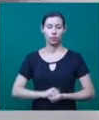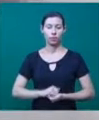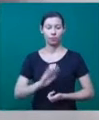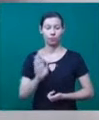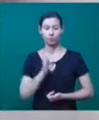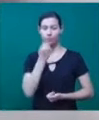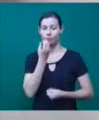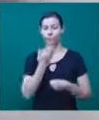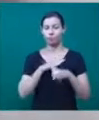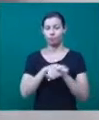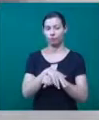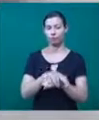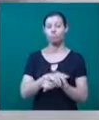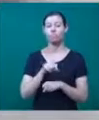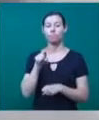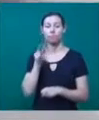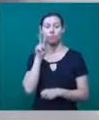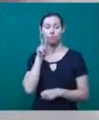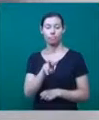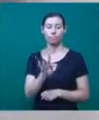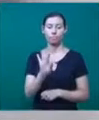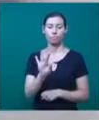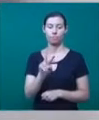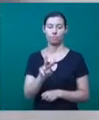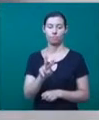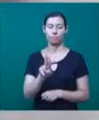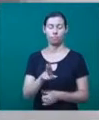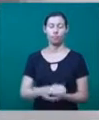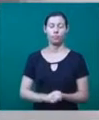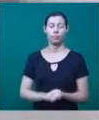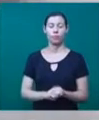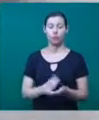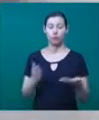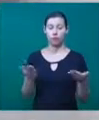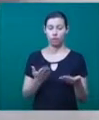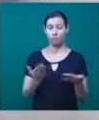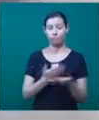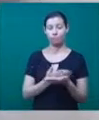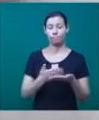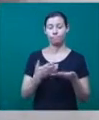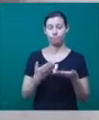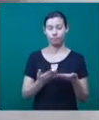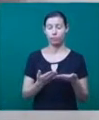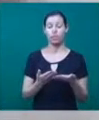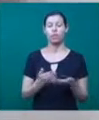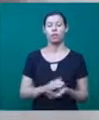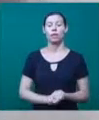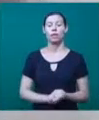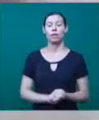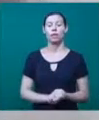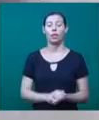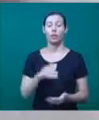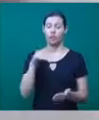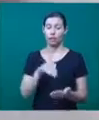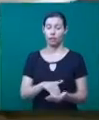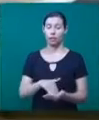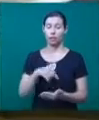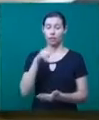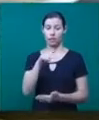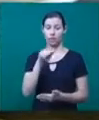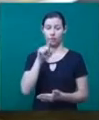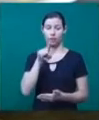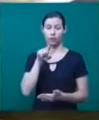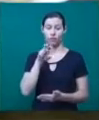Olá, boa noite para você que acompanha a programação da TV Universitária. O nosso TV Notícias está no ar. Eu conto com você até às 7h15 da noite.